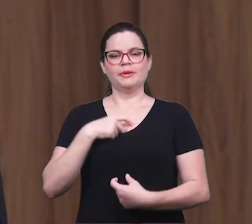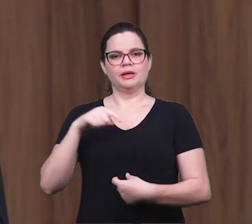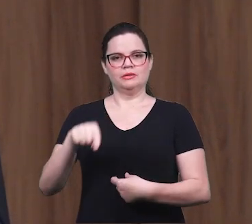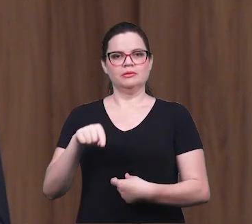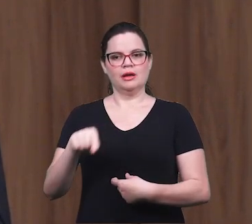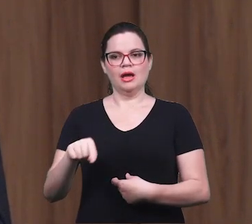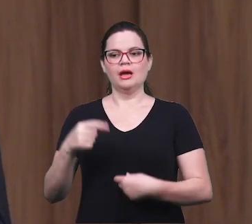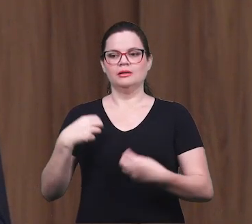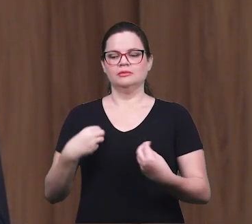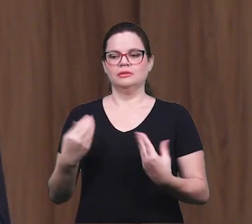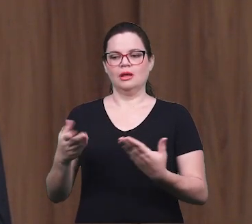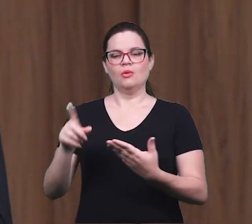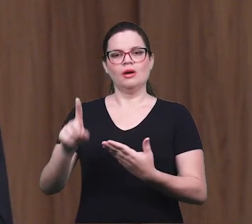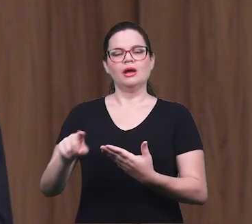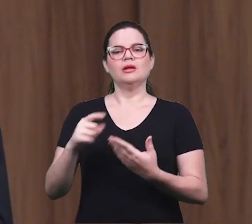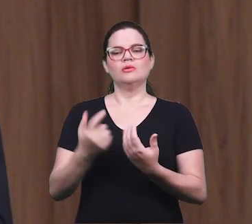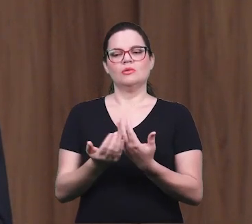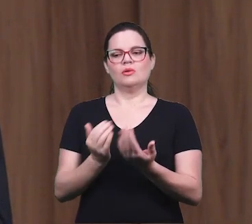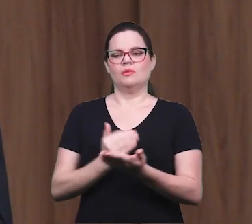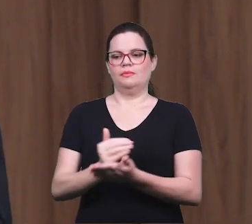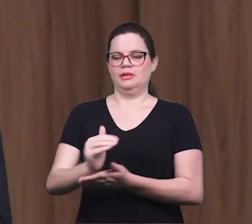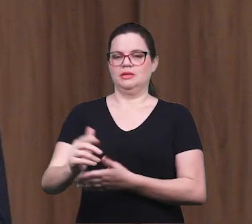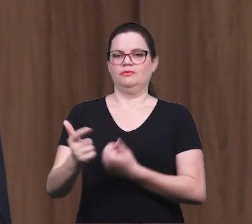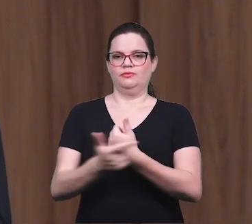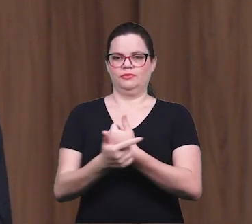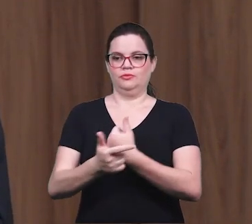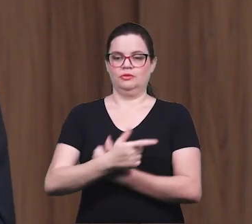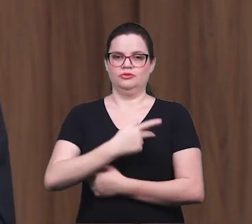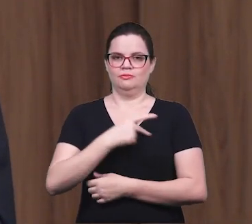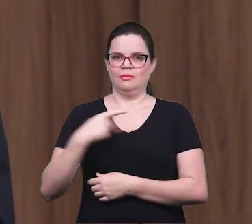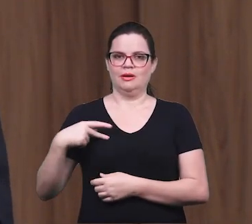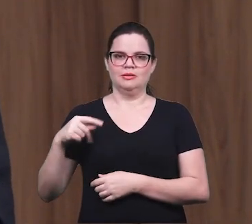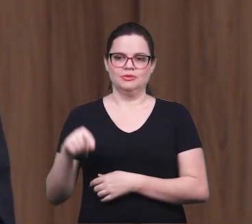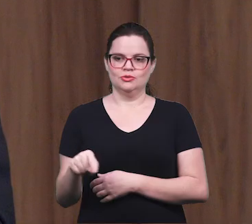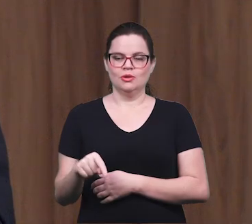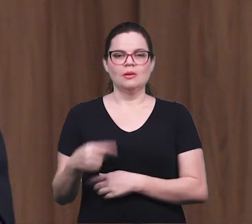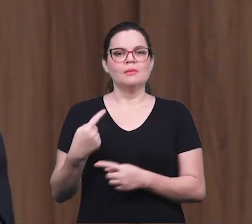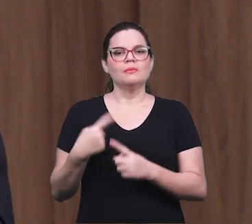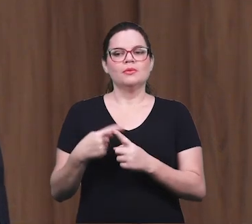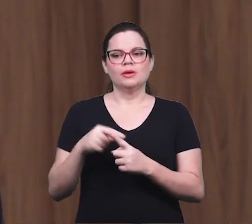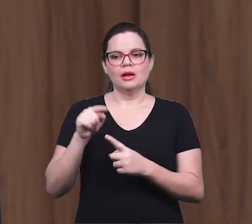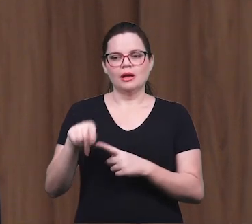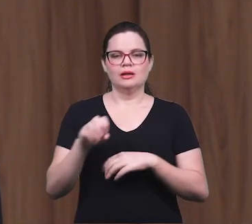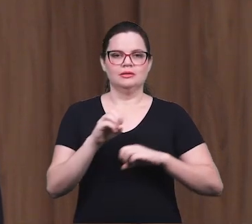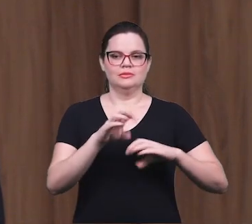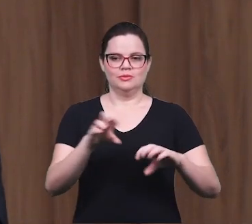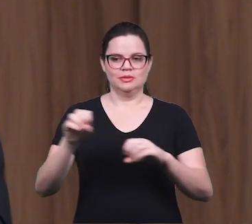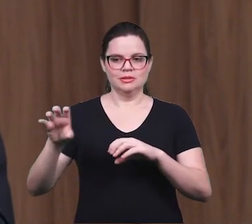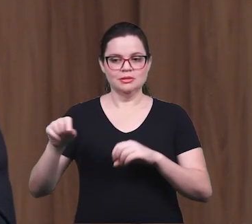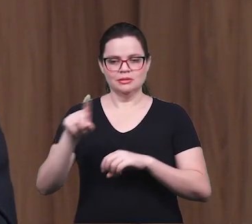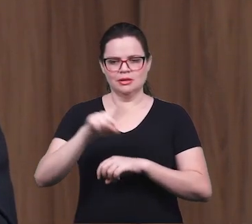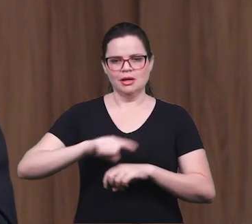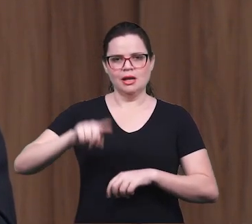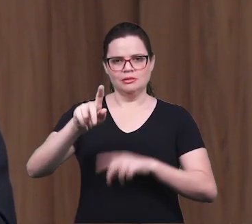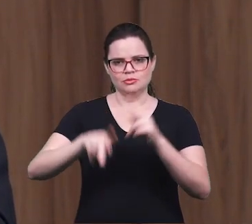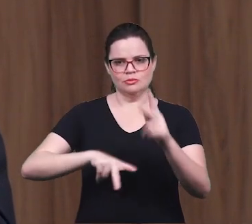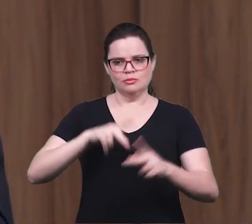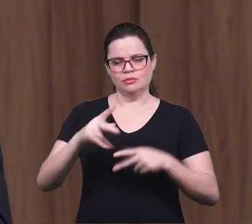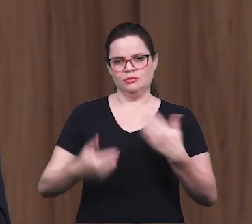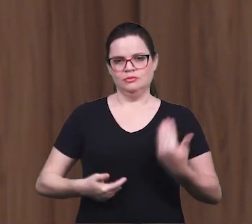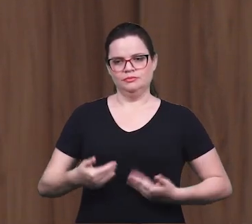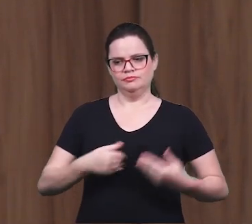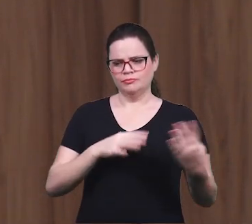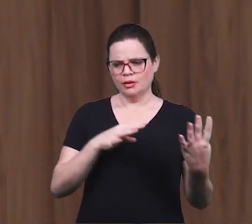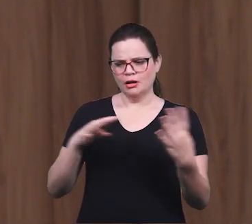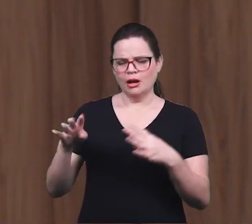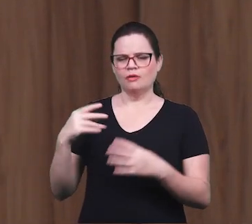ministério, não é, para que o ensino ele fosse valorizado. E Colossos era uma região, vamos até